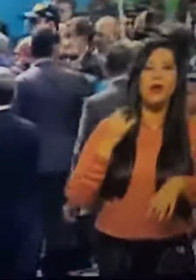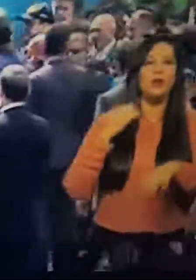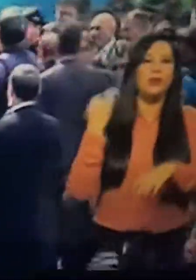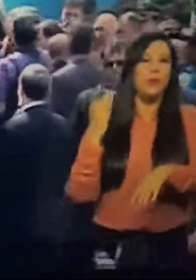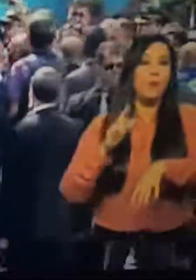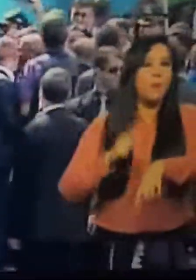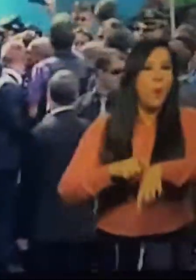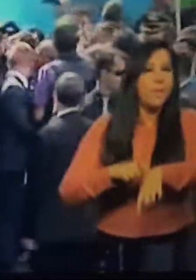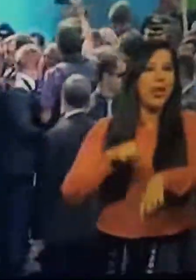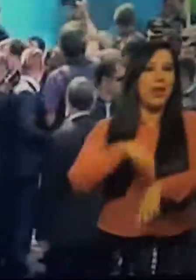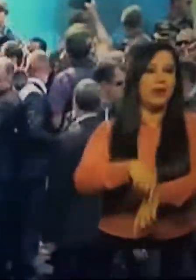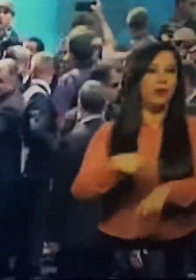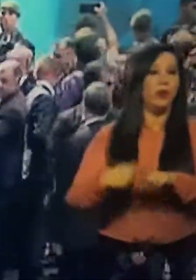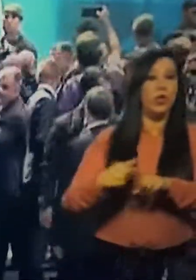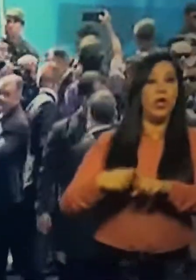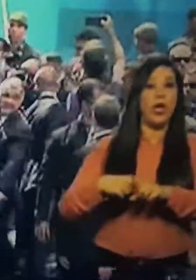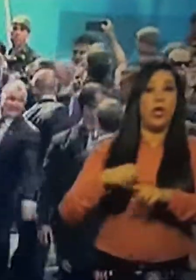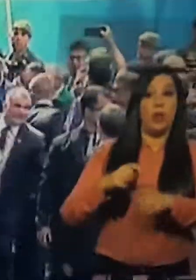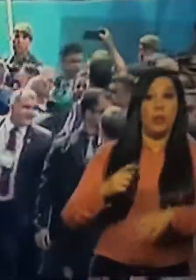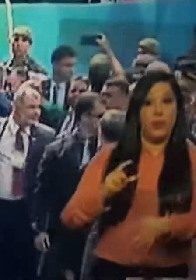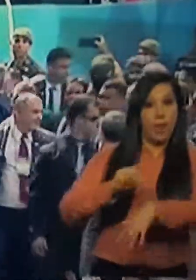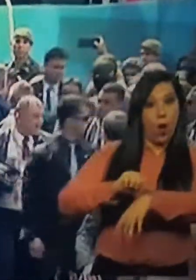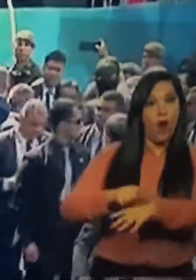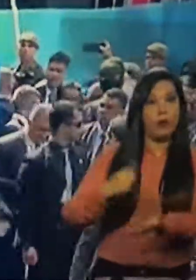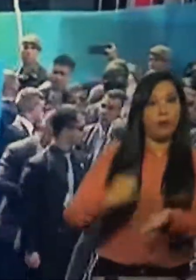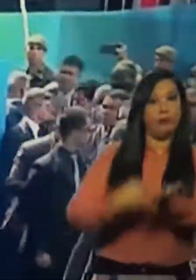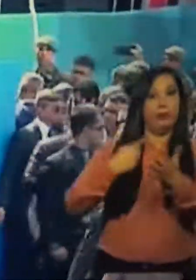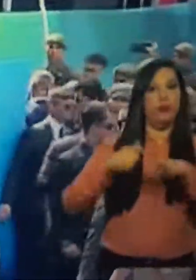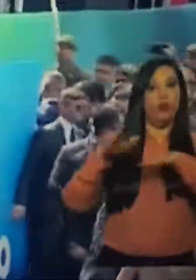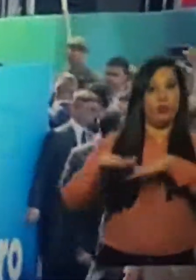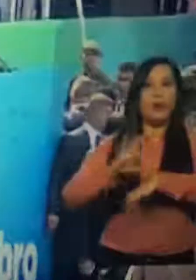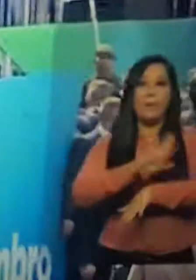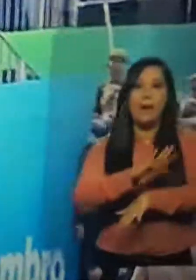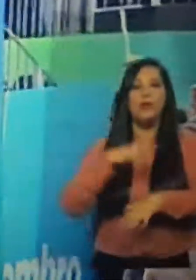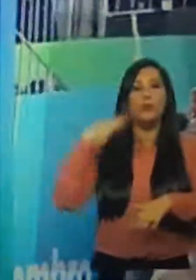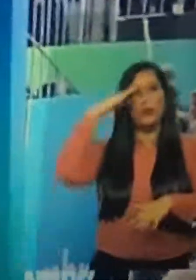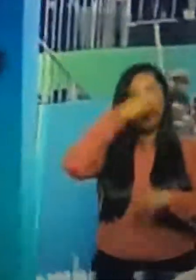ali, porque ela só ia tocar no desfile. Isso aí foi